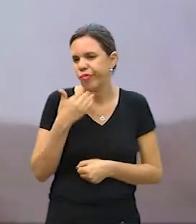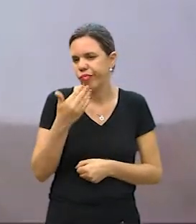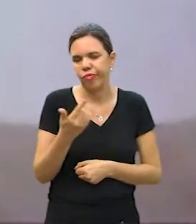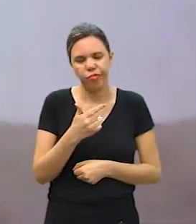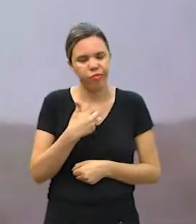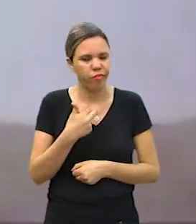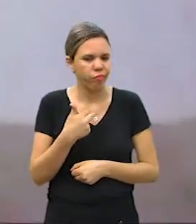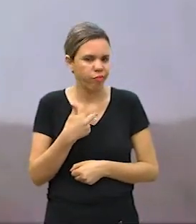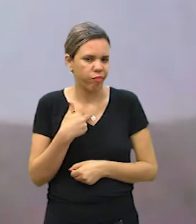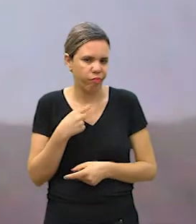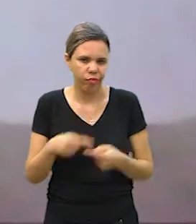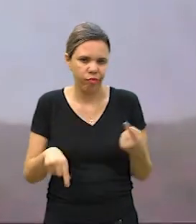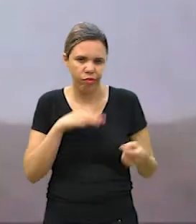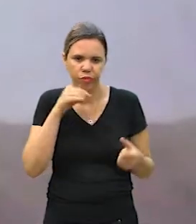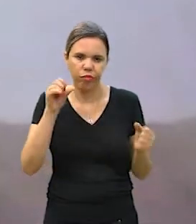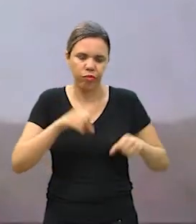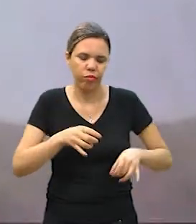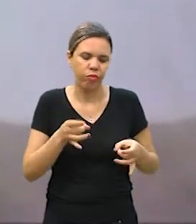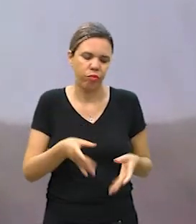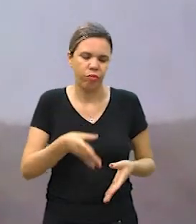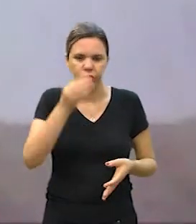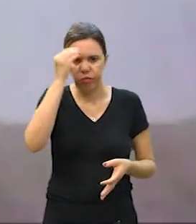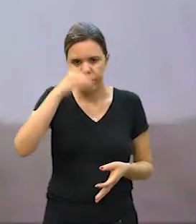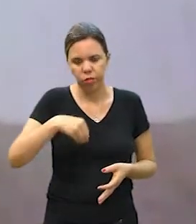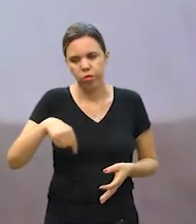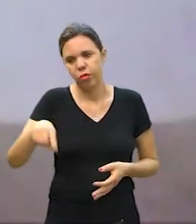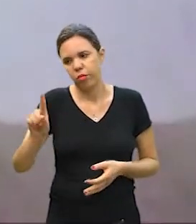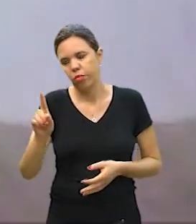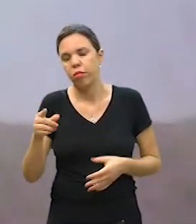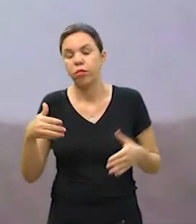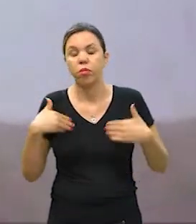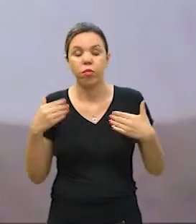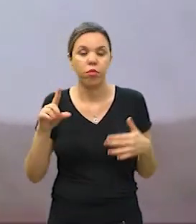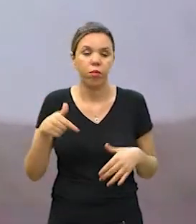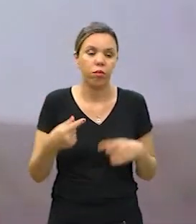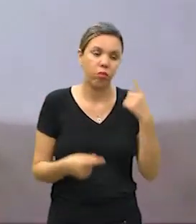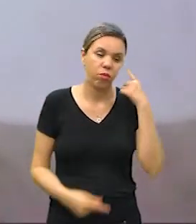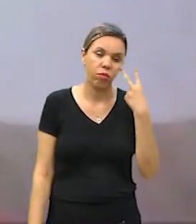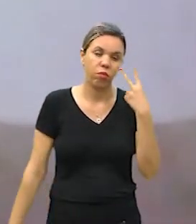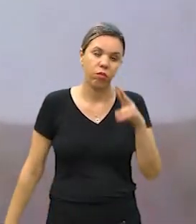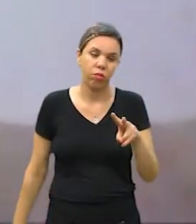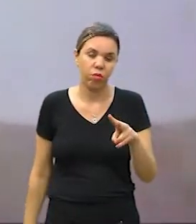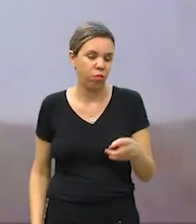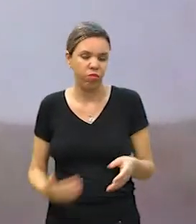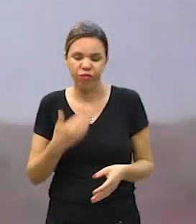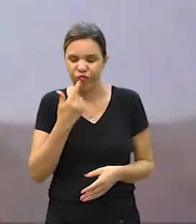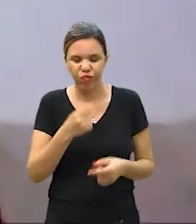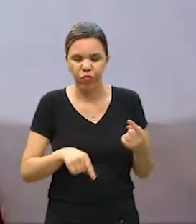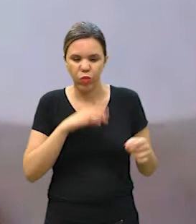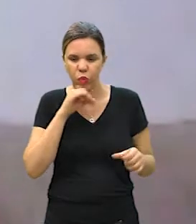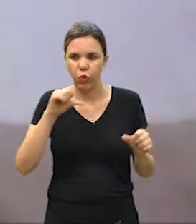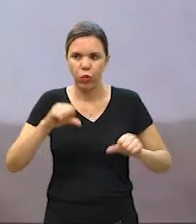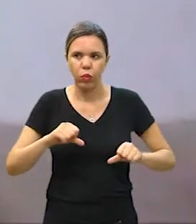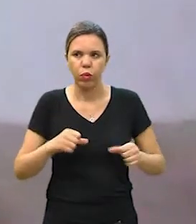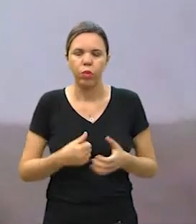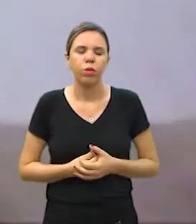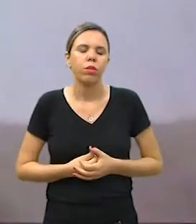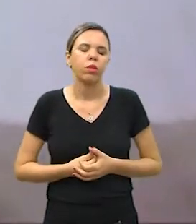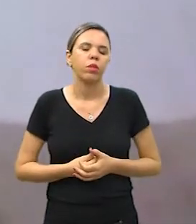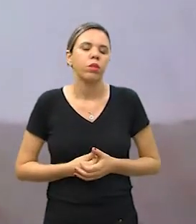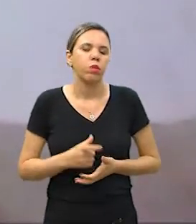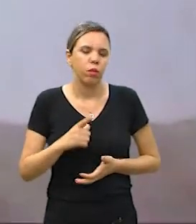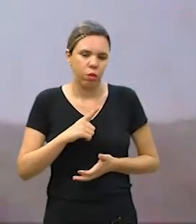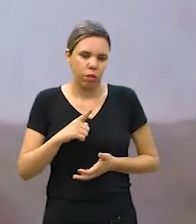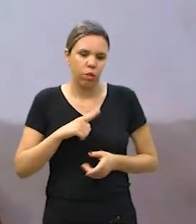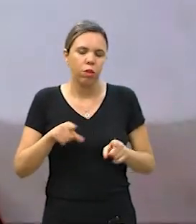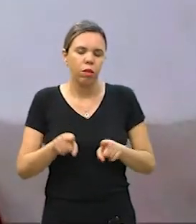não compensa. Então ele acaba desistindo, ele vai, né, fica todo animado, vai um dia, 2, ele vê que não vai compensar, acaba desistindo.